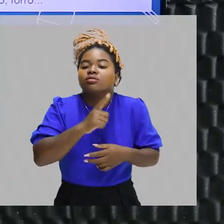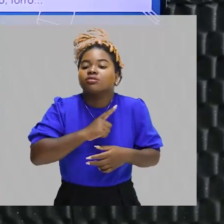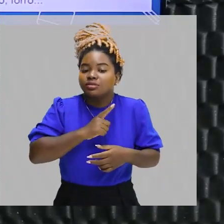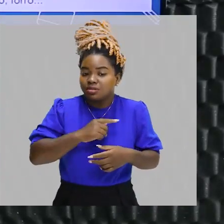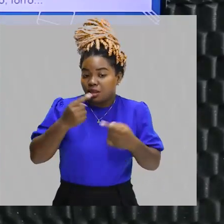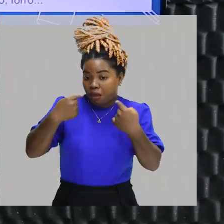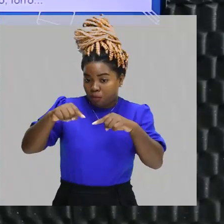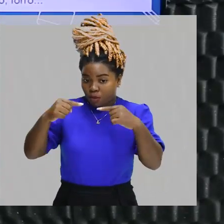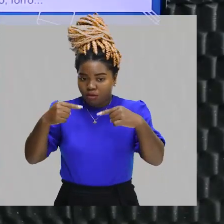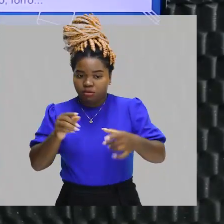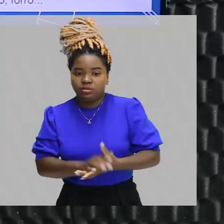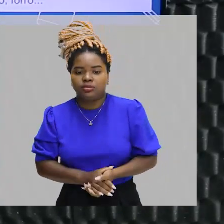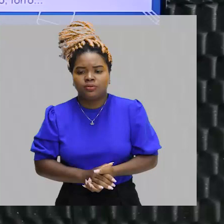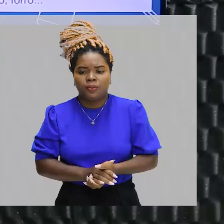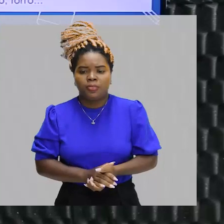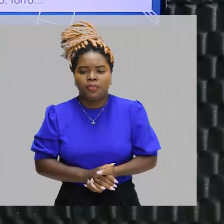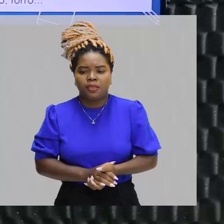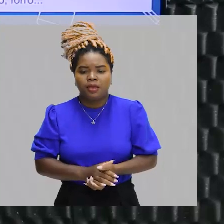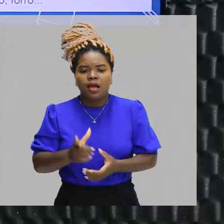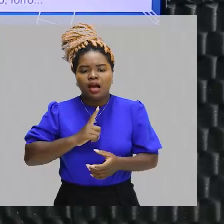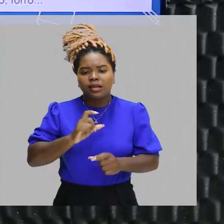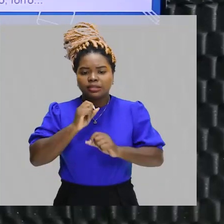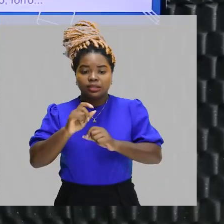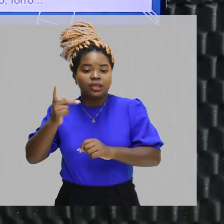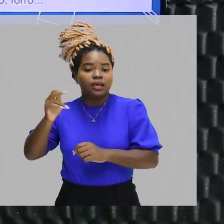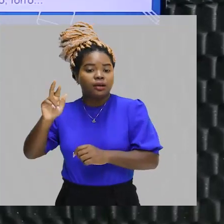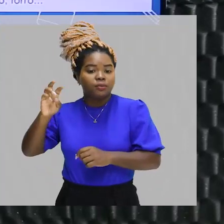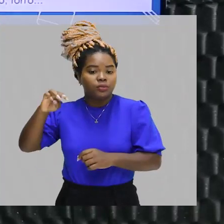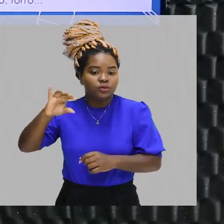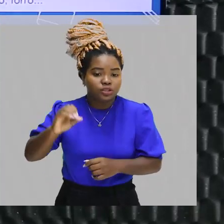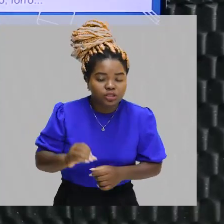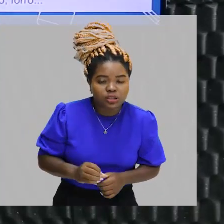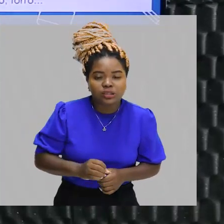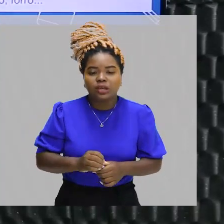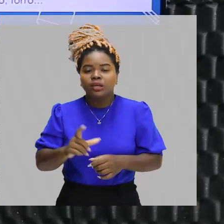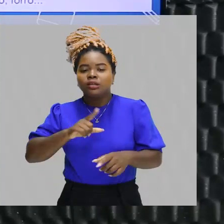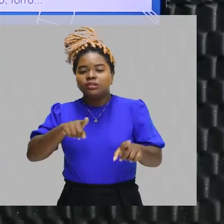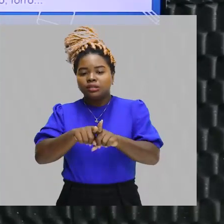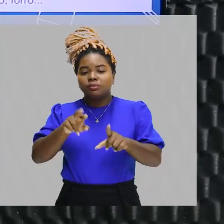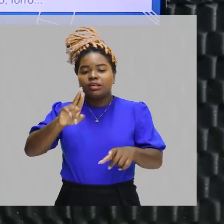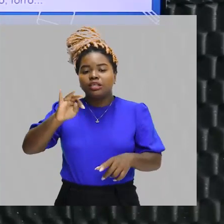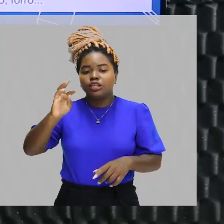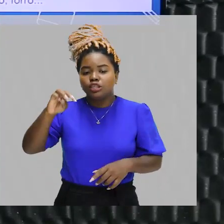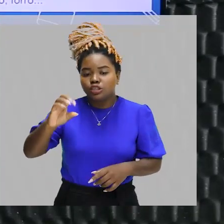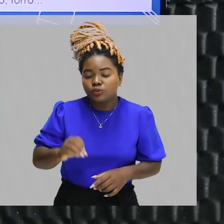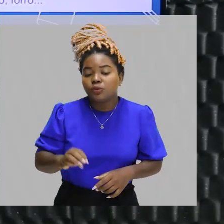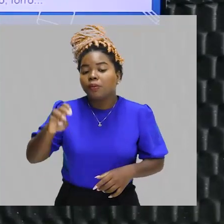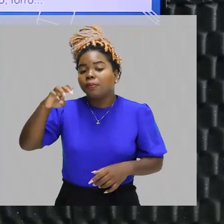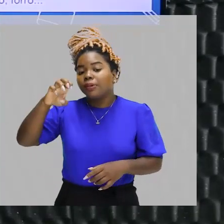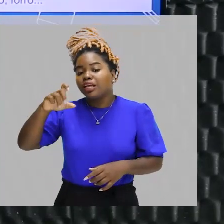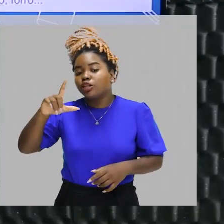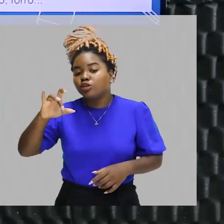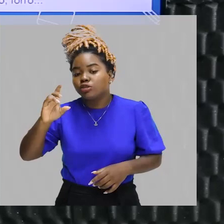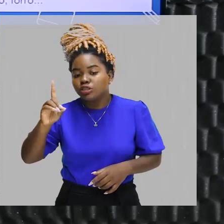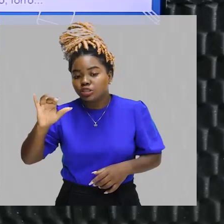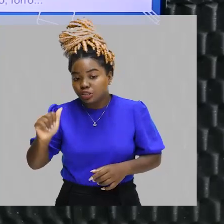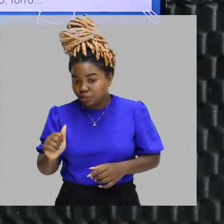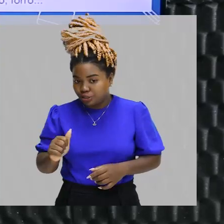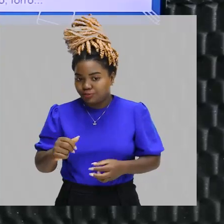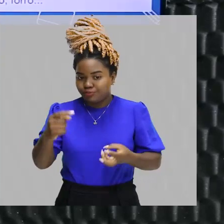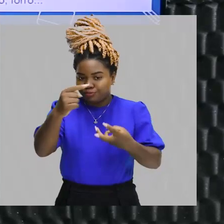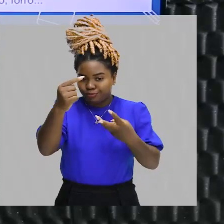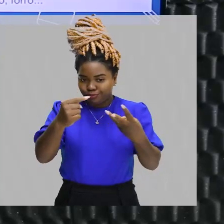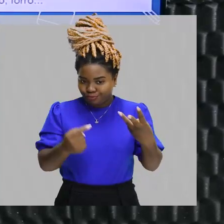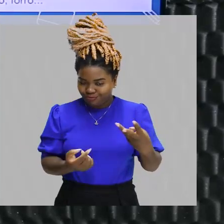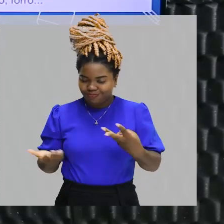tem uma série de elementos que são pertinentes a ele. Harmonia, ritmo e melodia. Tem muita gente que confunde. Ah, professor, eu não sei o ritmo da música. Toda